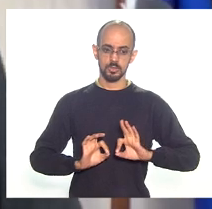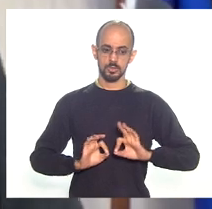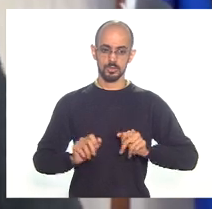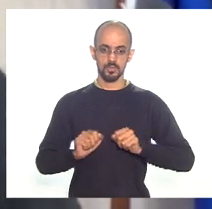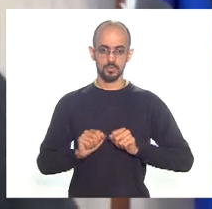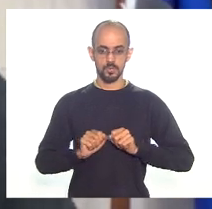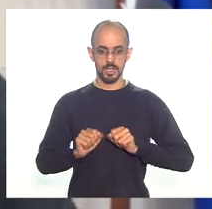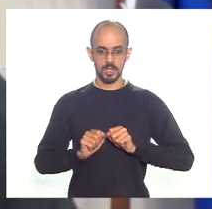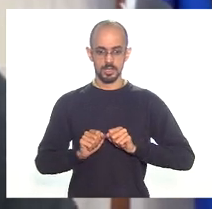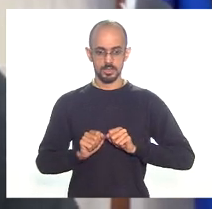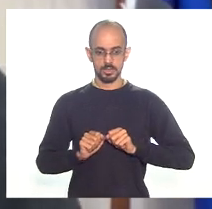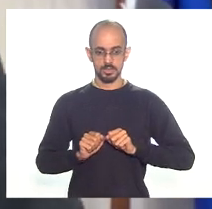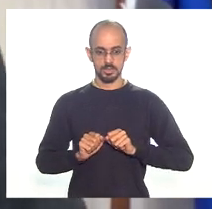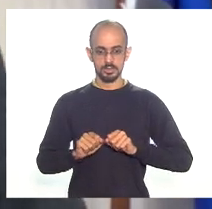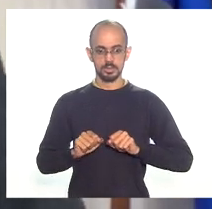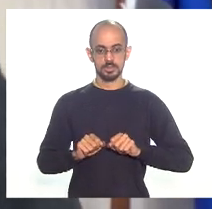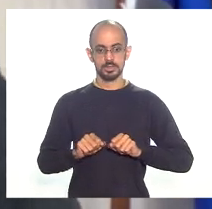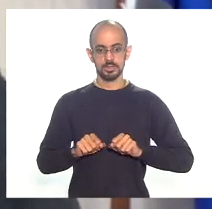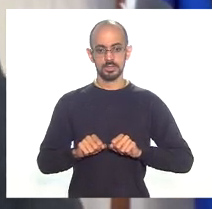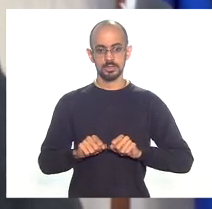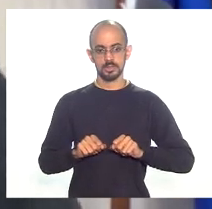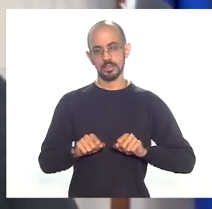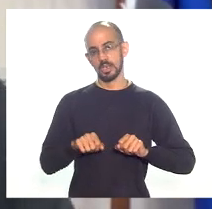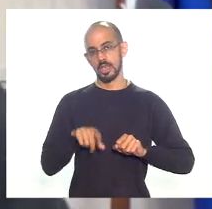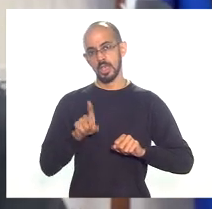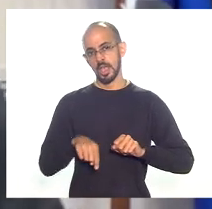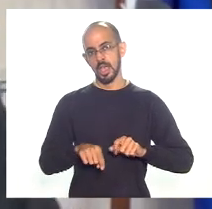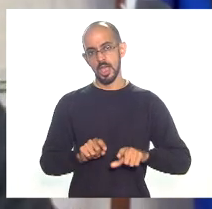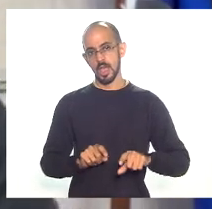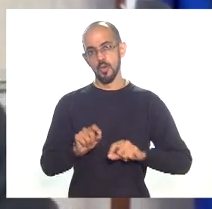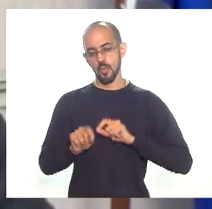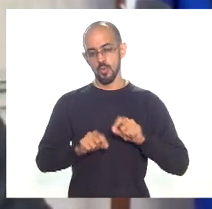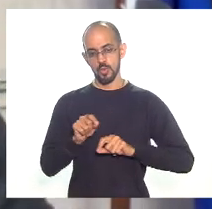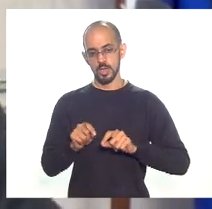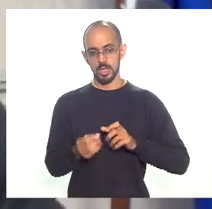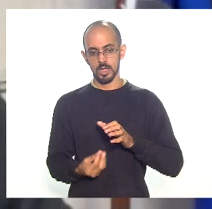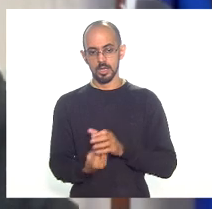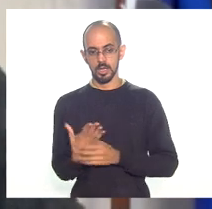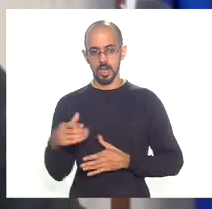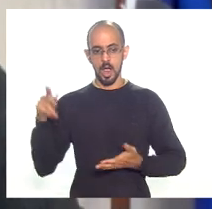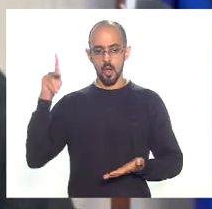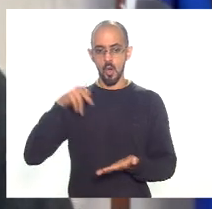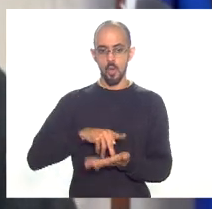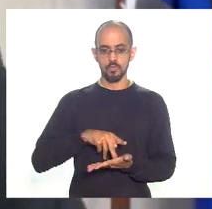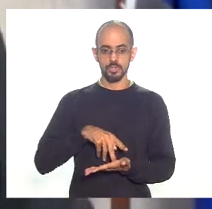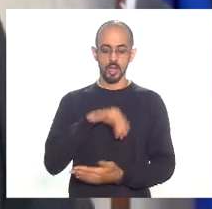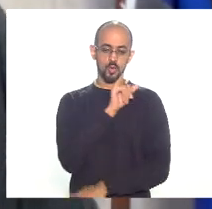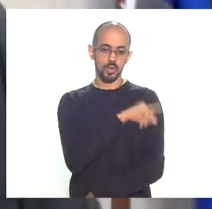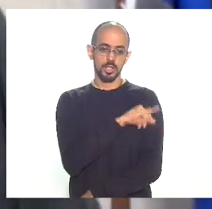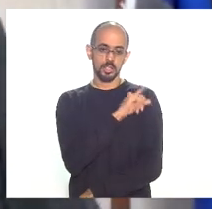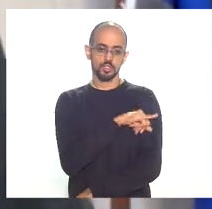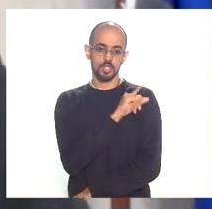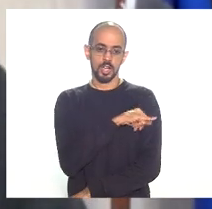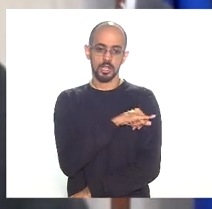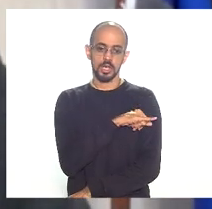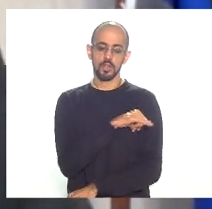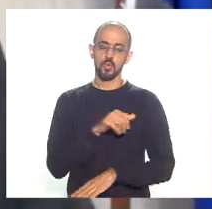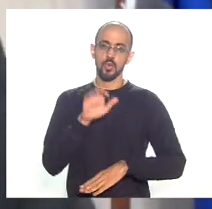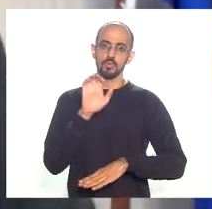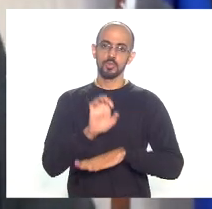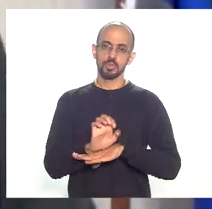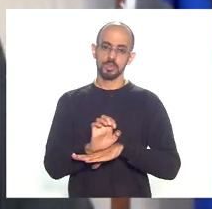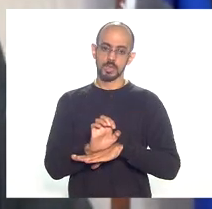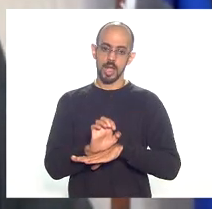pretendeu fazer senhora presidente é oficializar o Rio de Janeiro como uma unidade da federação